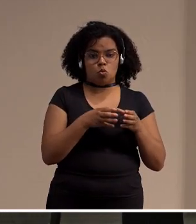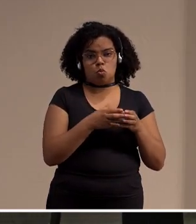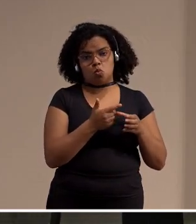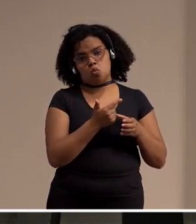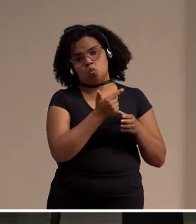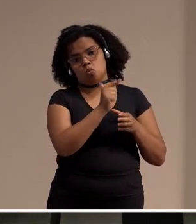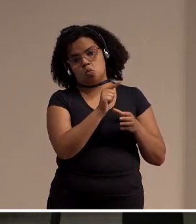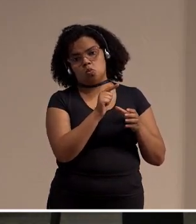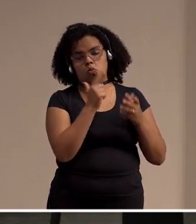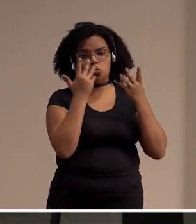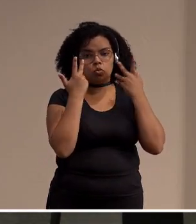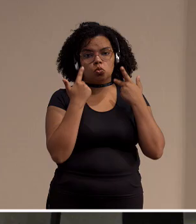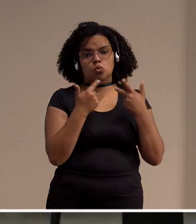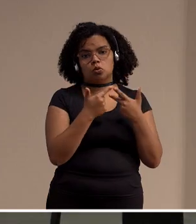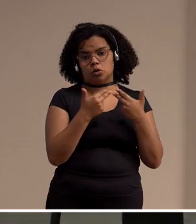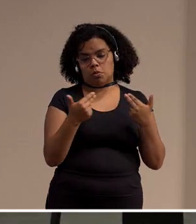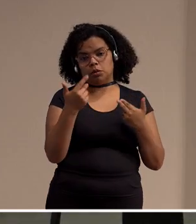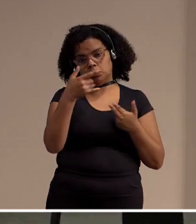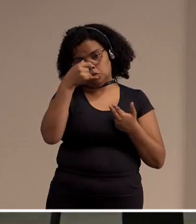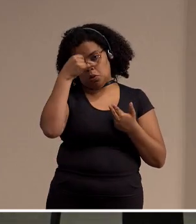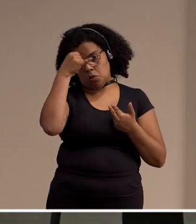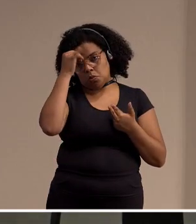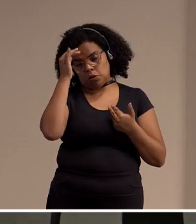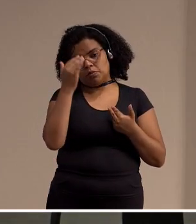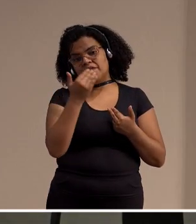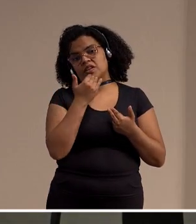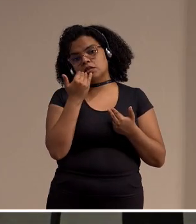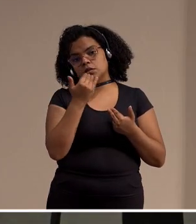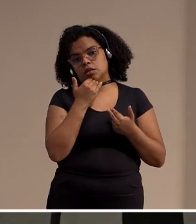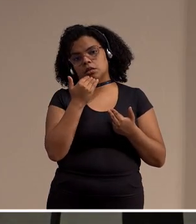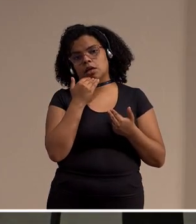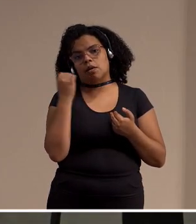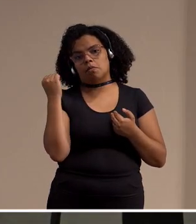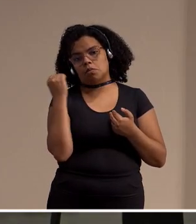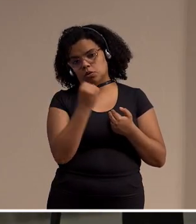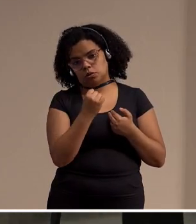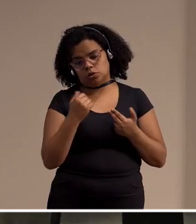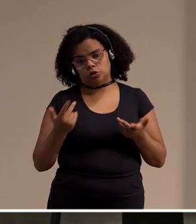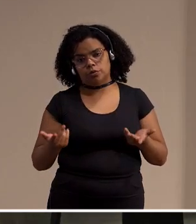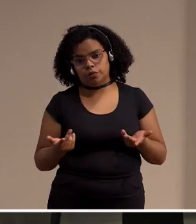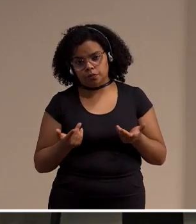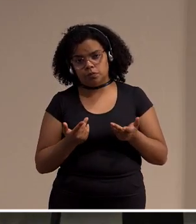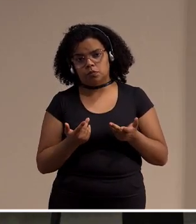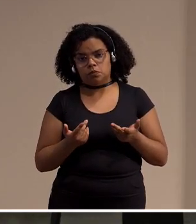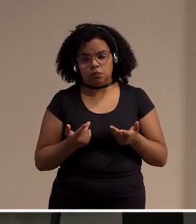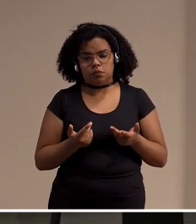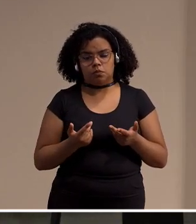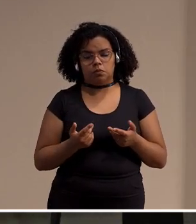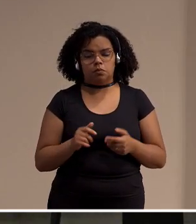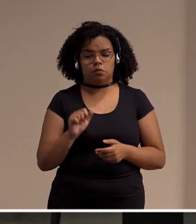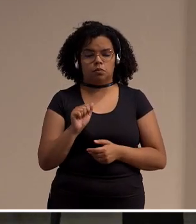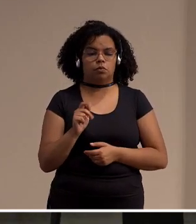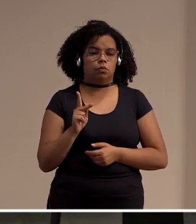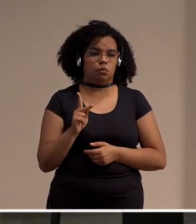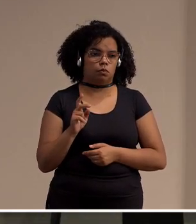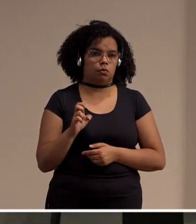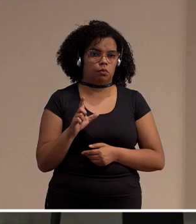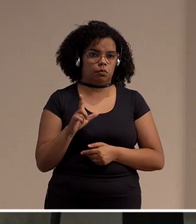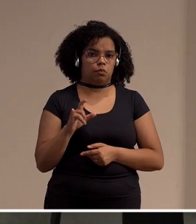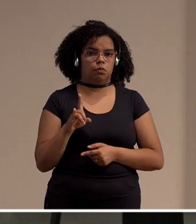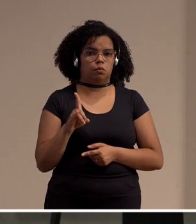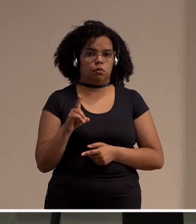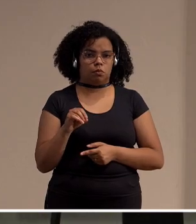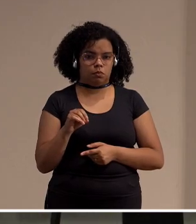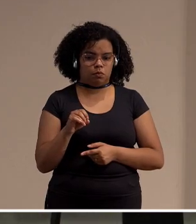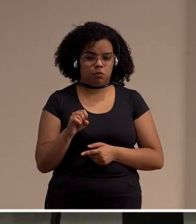animal para o abate, ou seja, facilitaria a morte do boi. Sim. Assim, os apelidos, eles podem,